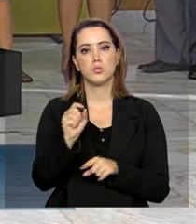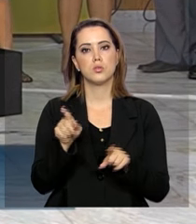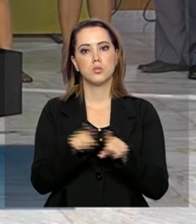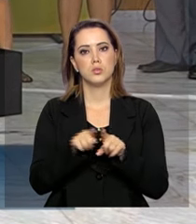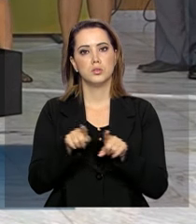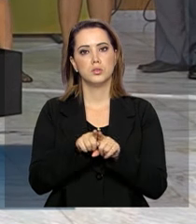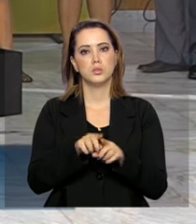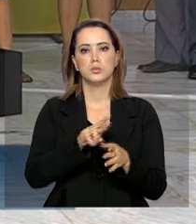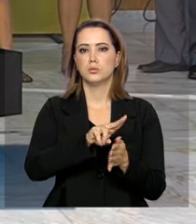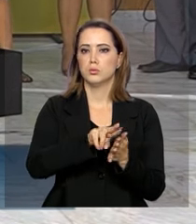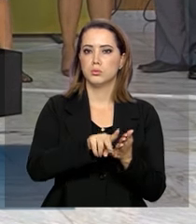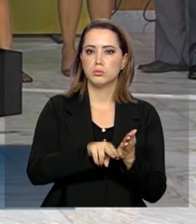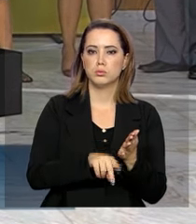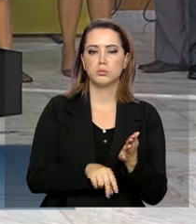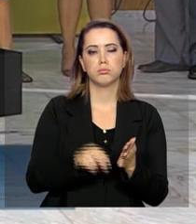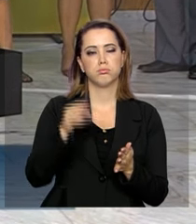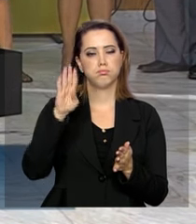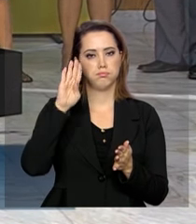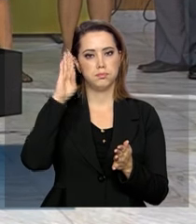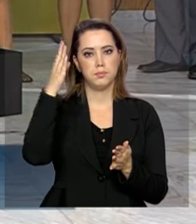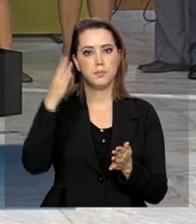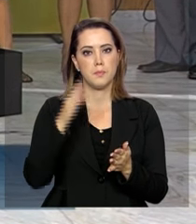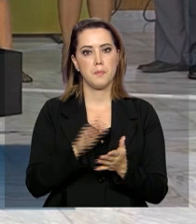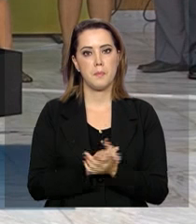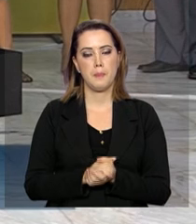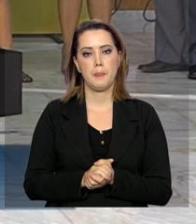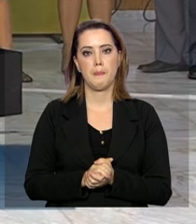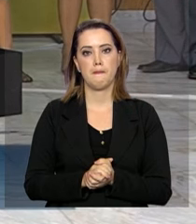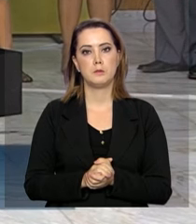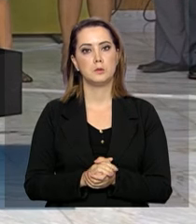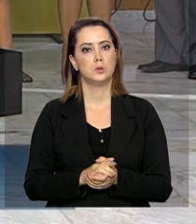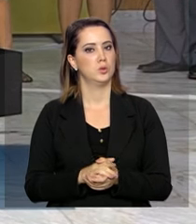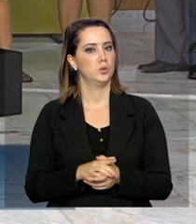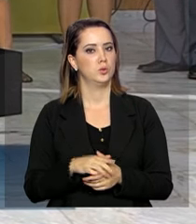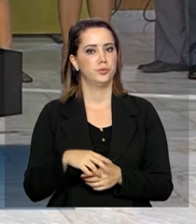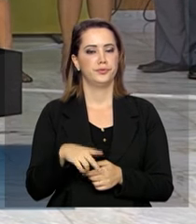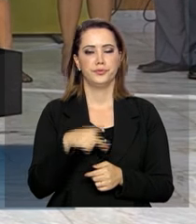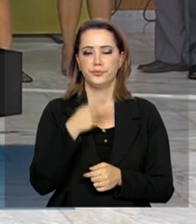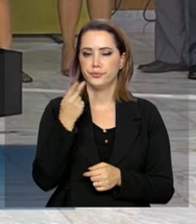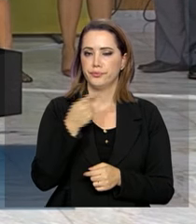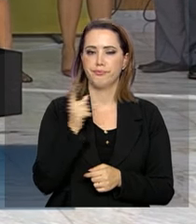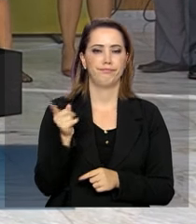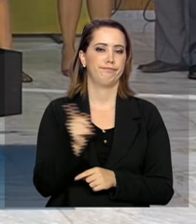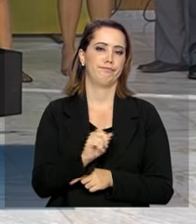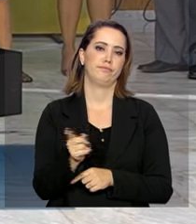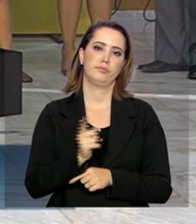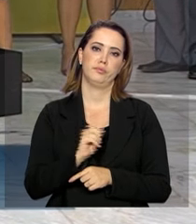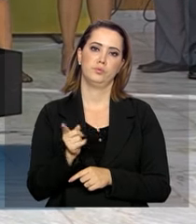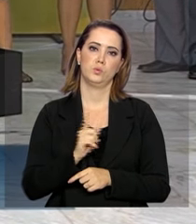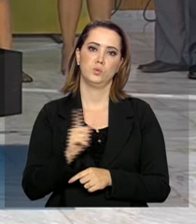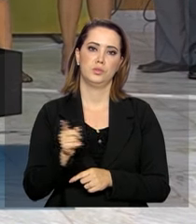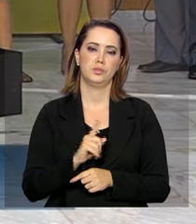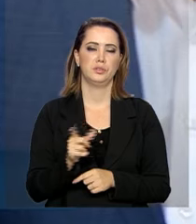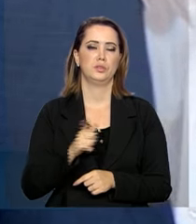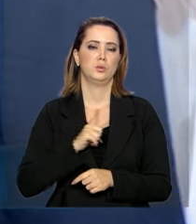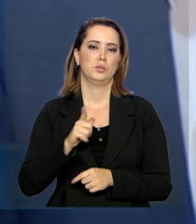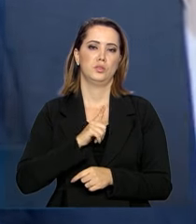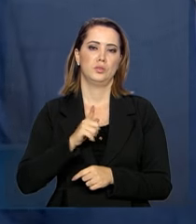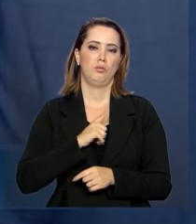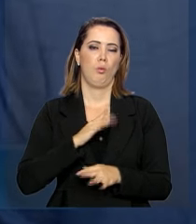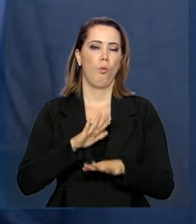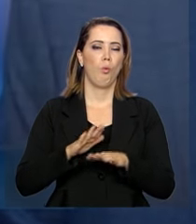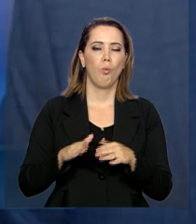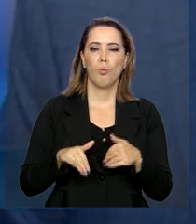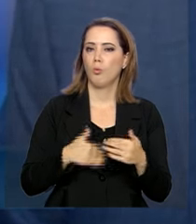desembargadores Newton Trissotto e Nelson Schaeffer negaram peremptoriamente a existência de